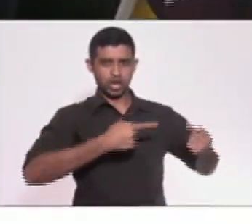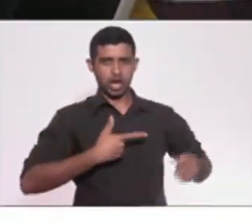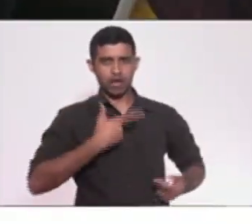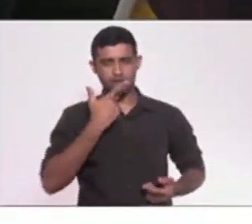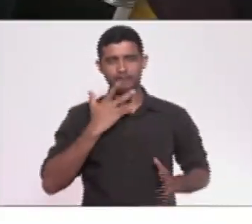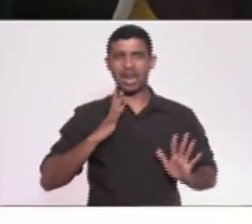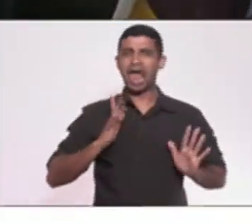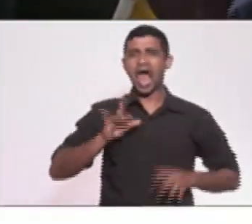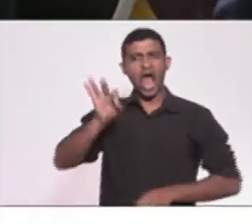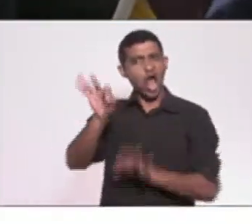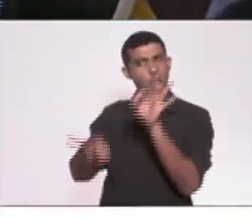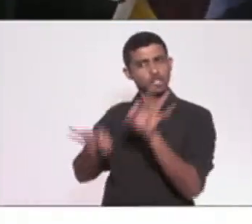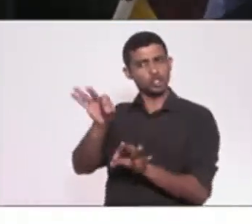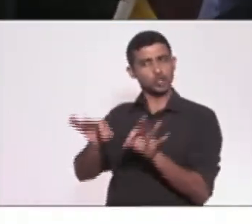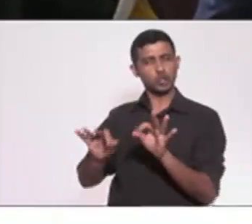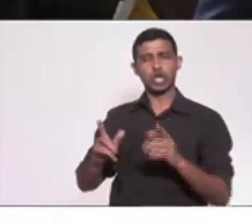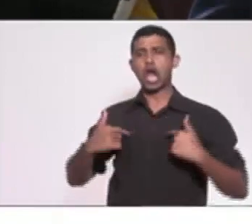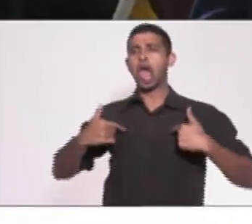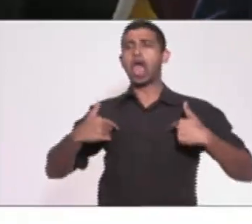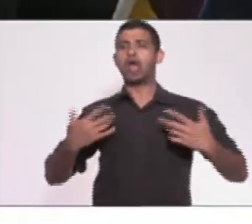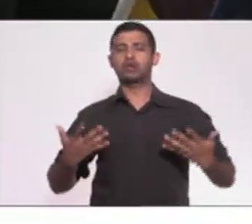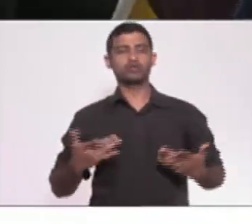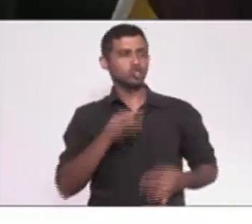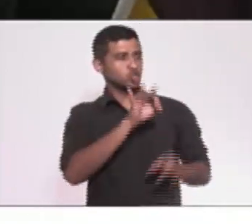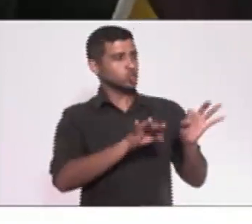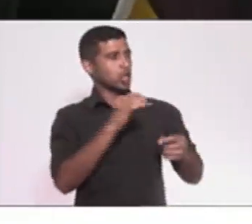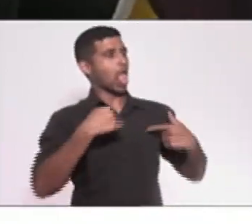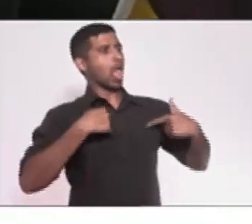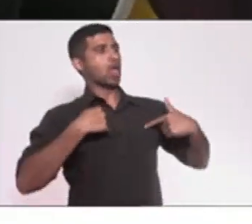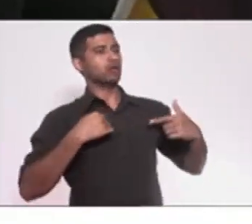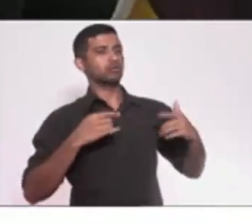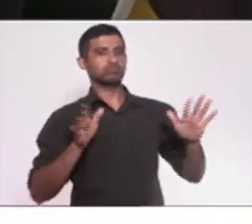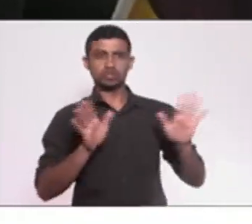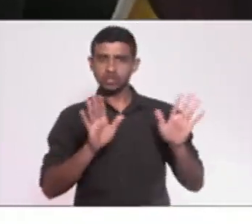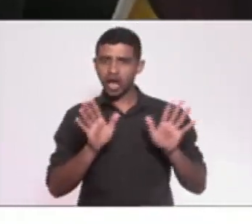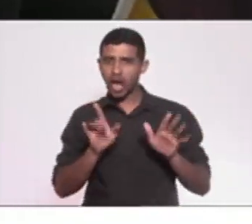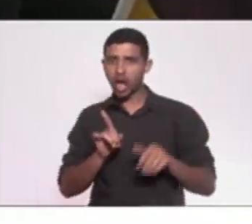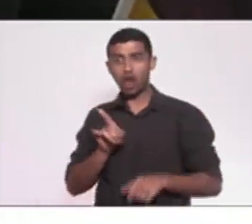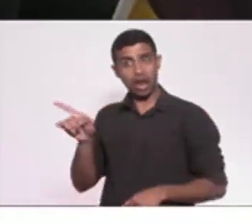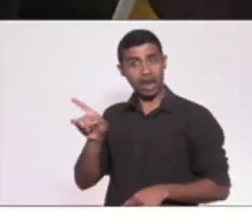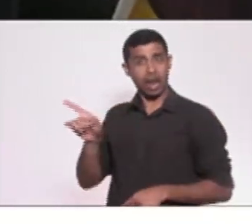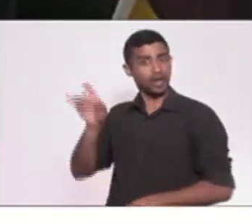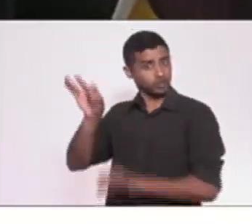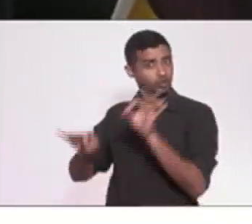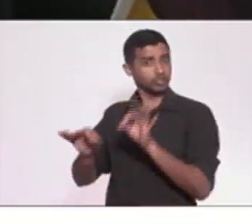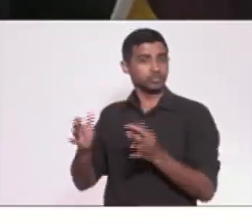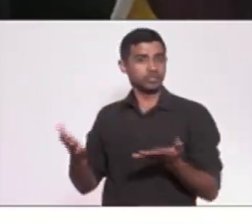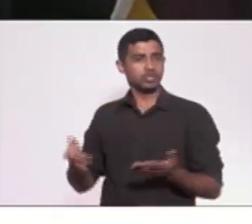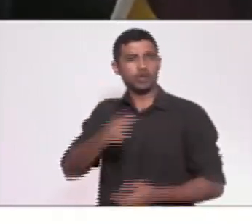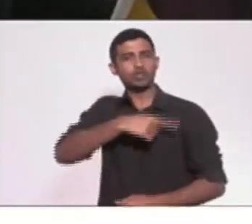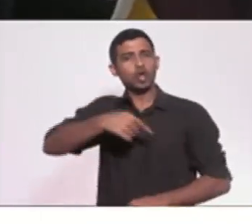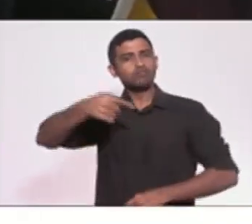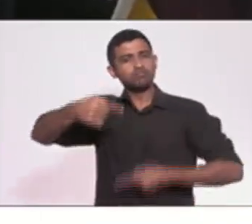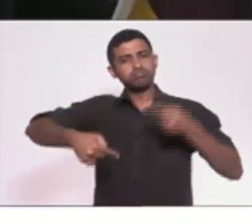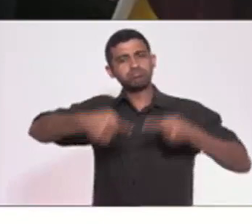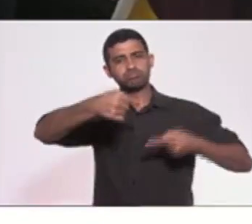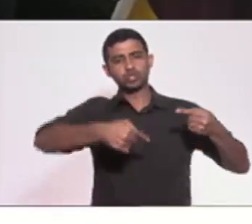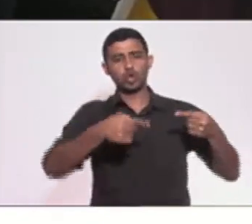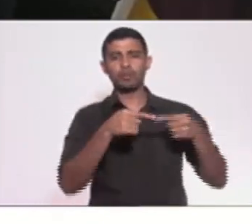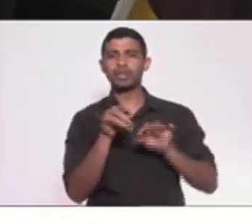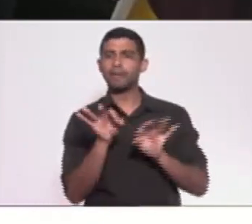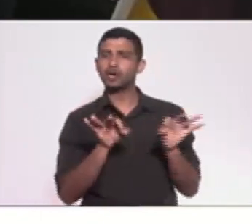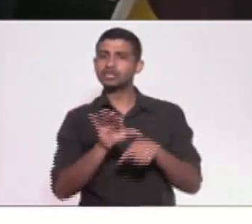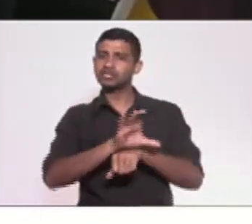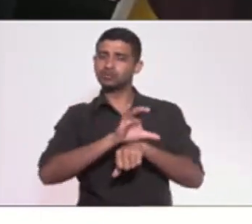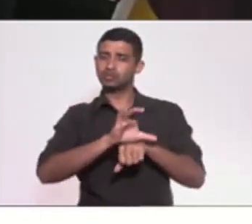está julgando o mérito. Quem julga o mérito é a justiça. Nós estamos discutindo o processo